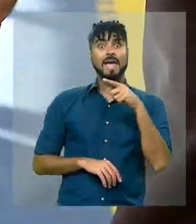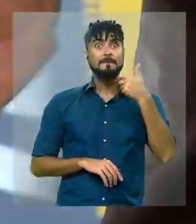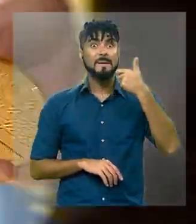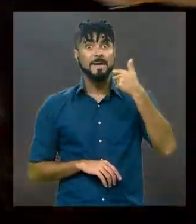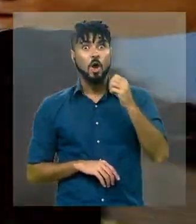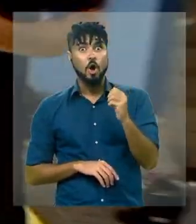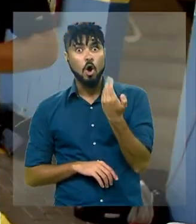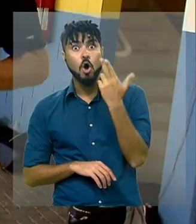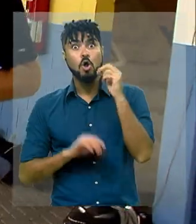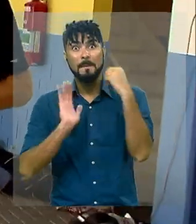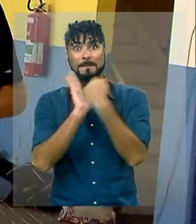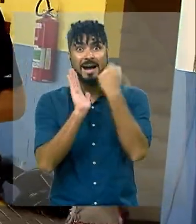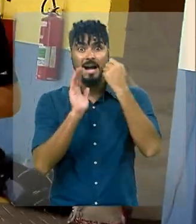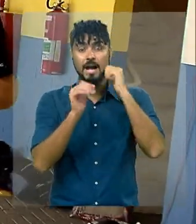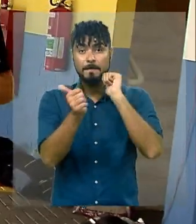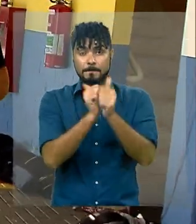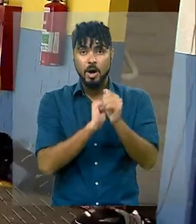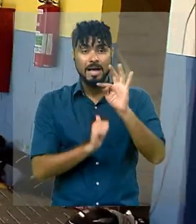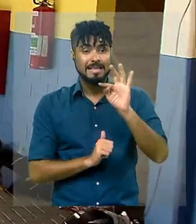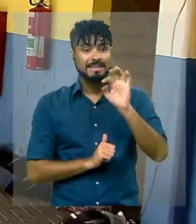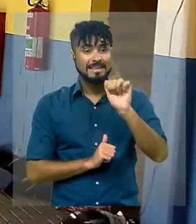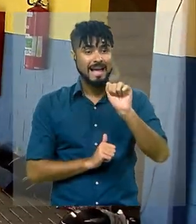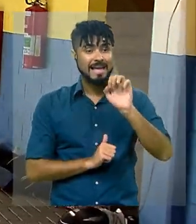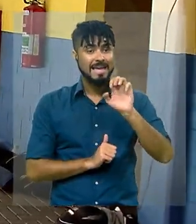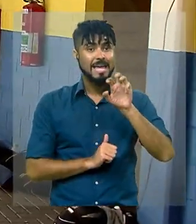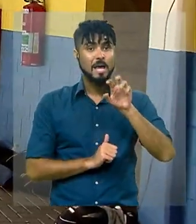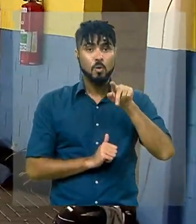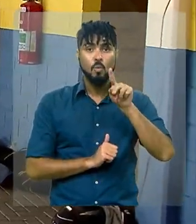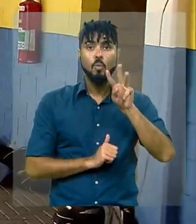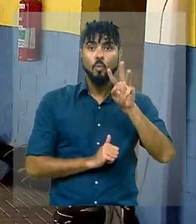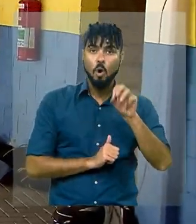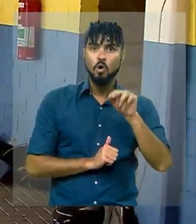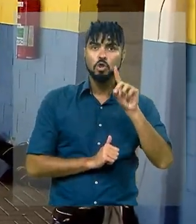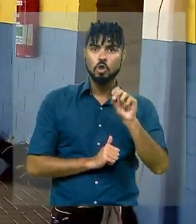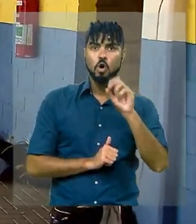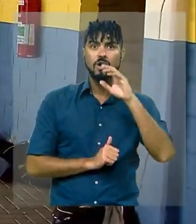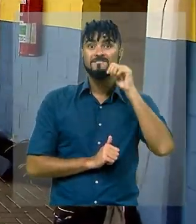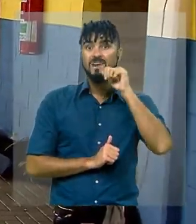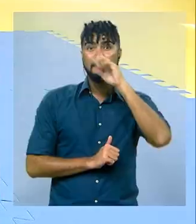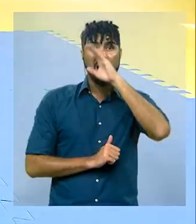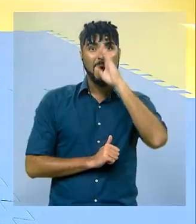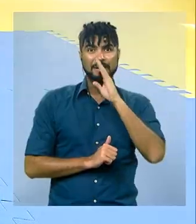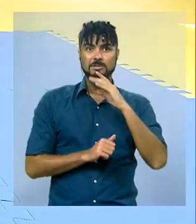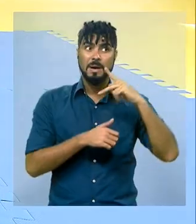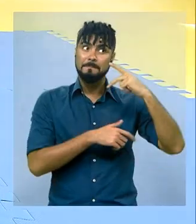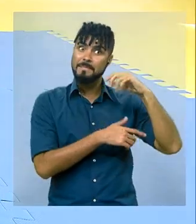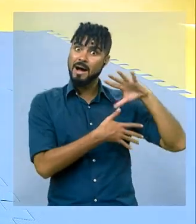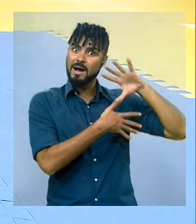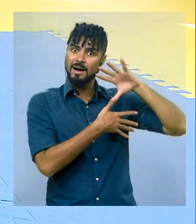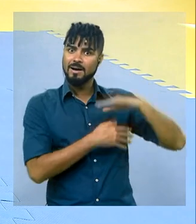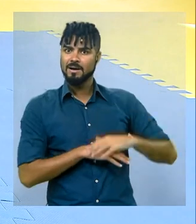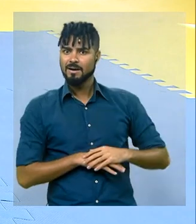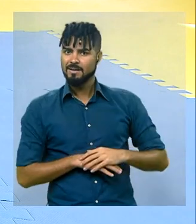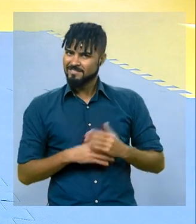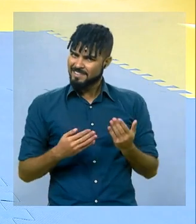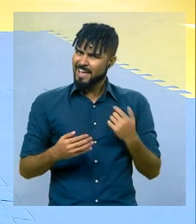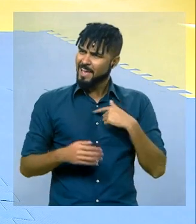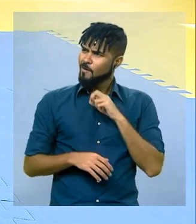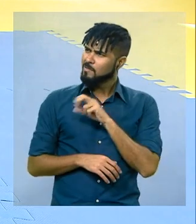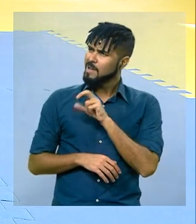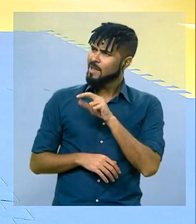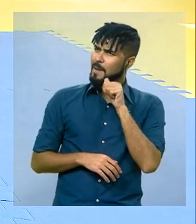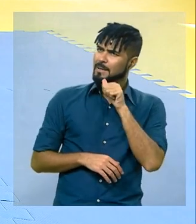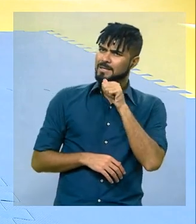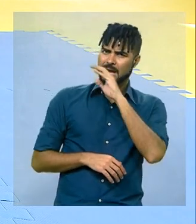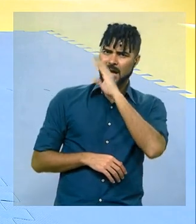ouro da história do taekwondo feminino do Brasil em Jogos Pan-Americanos. Daí eu via que todas as brasileiras que estão disputando